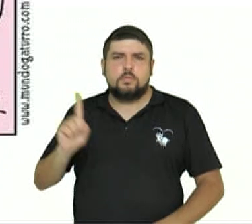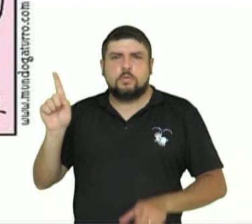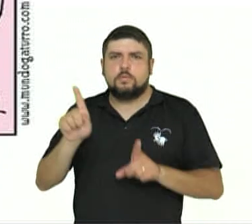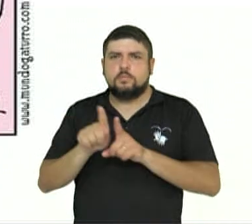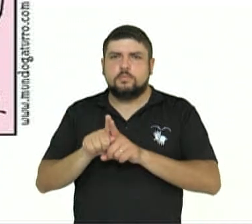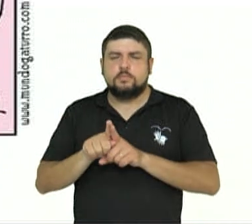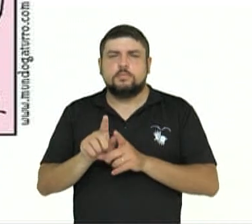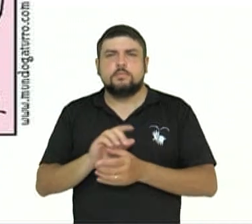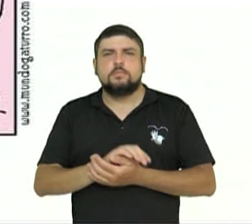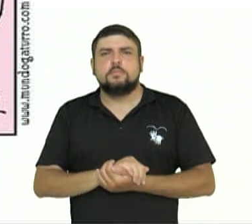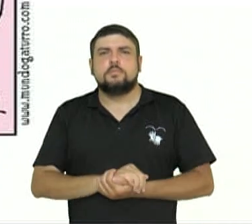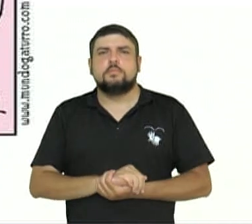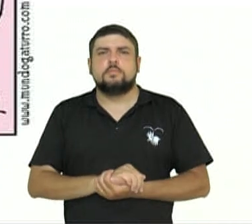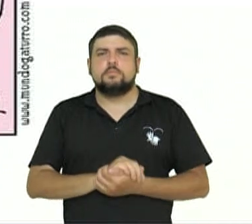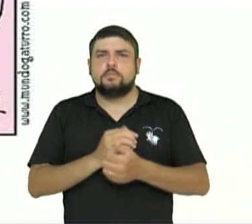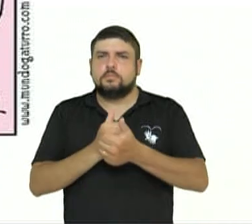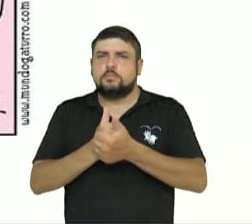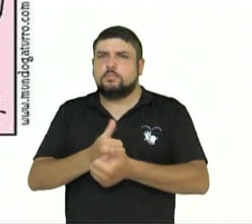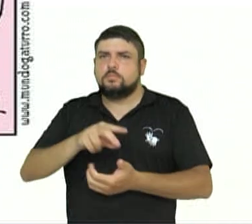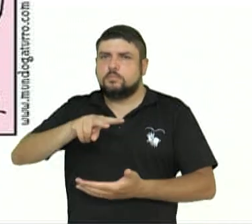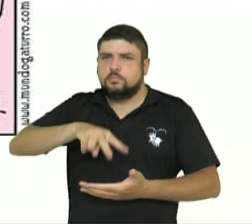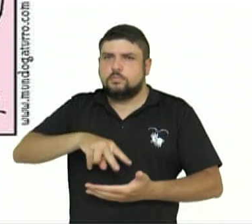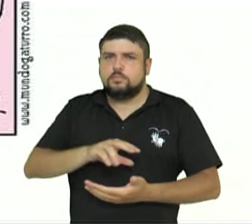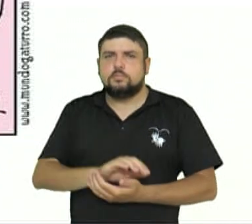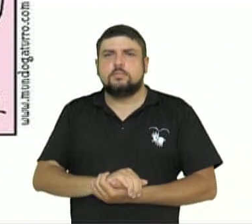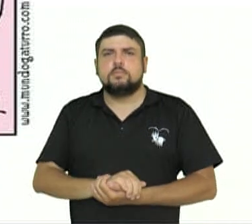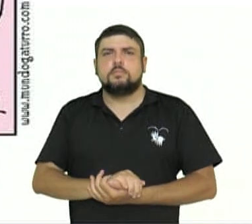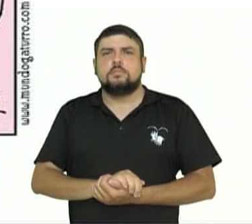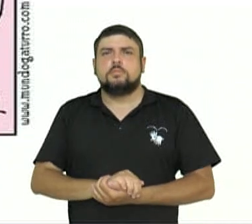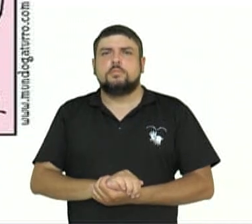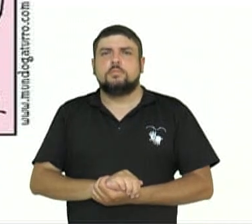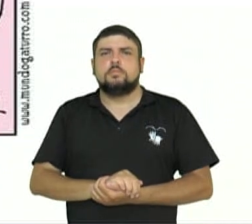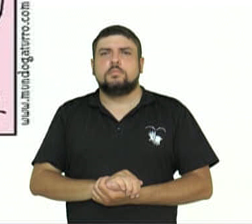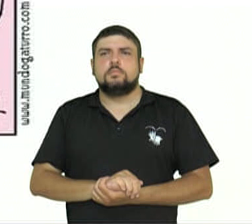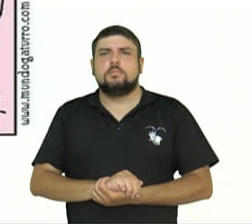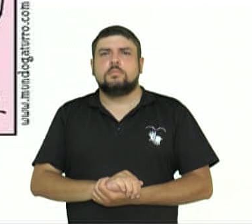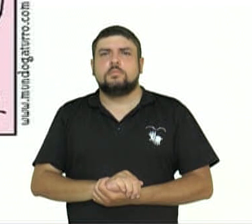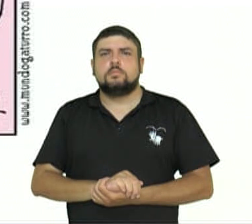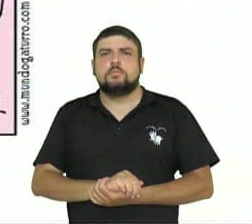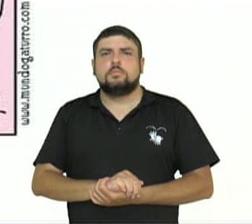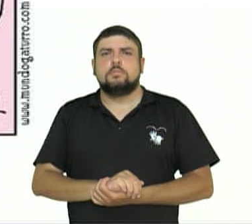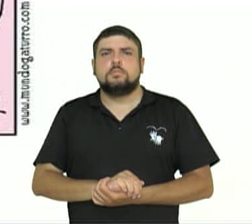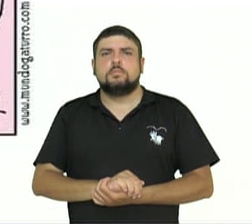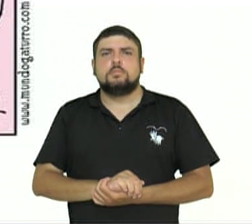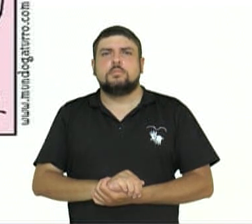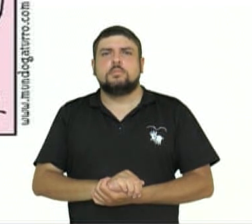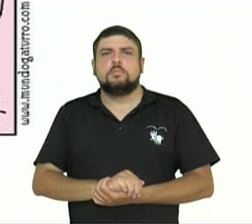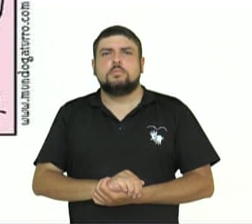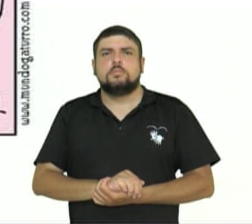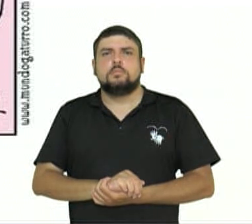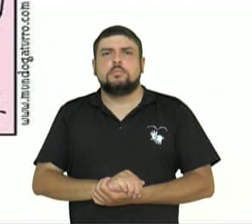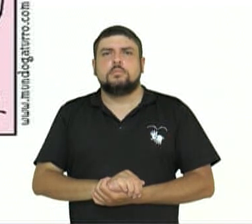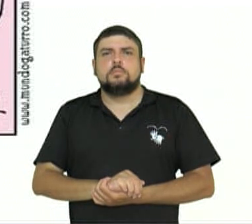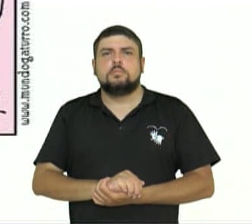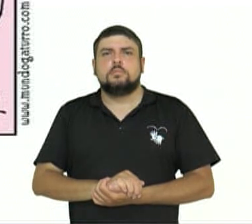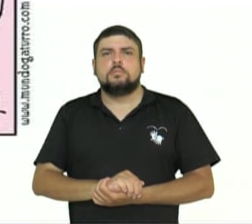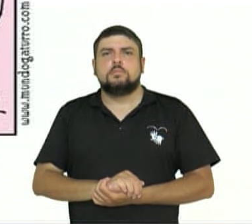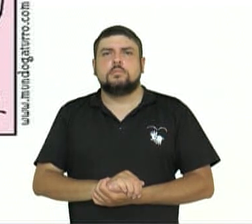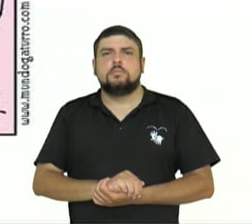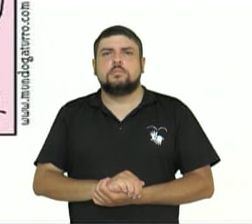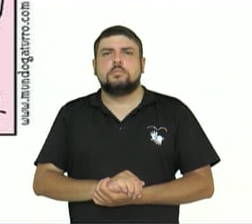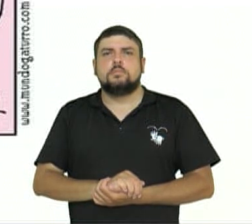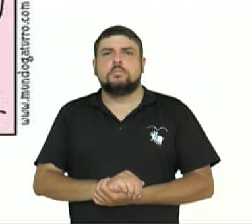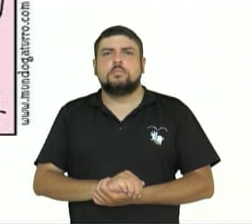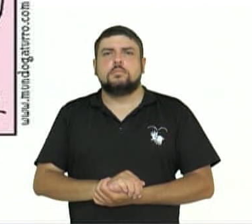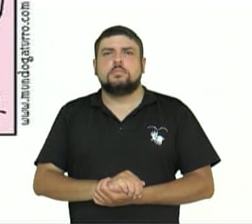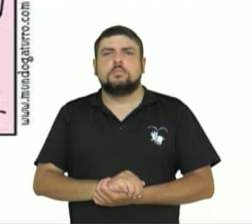Gaturro, este es un resumen de su desempeño escolar de los últimos años. A ver,